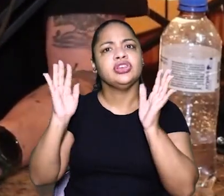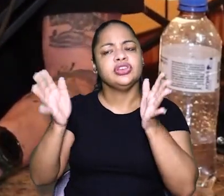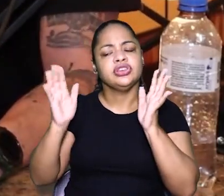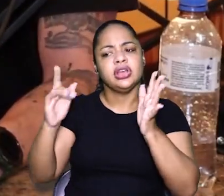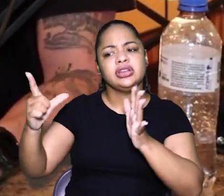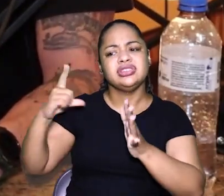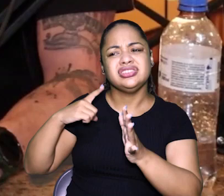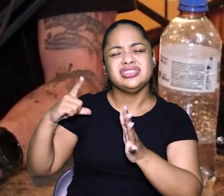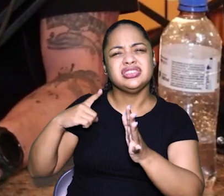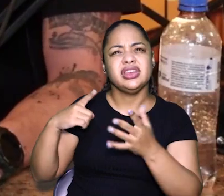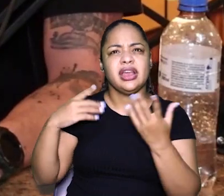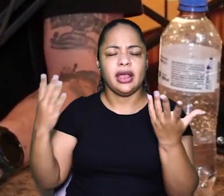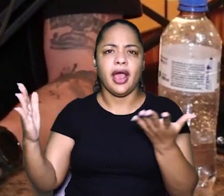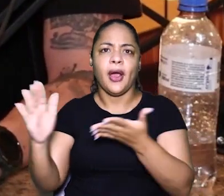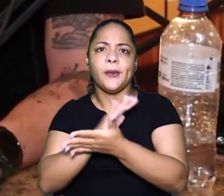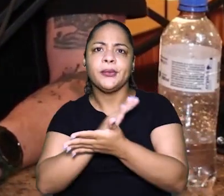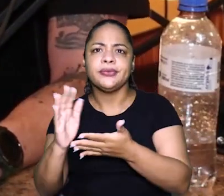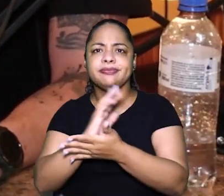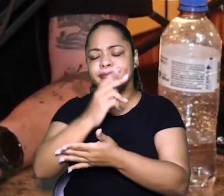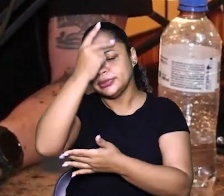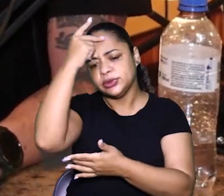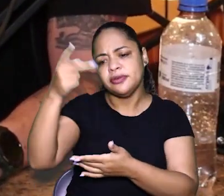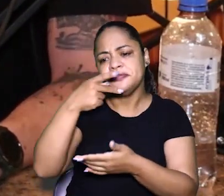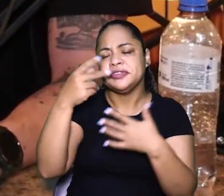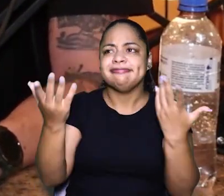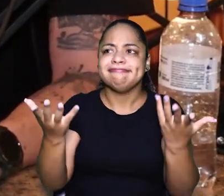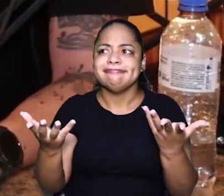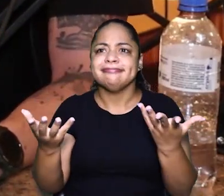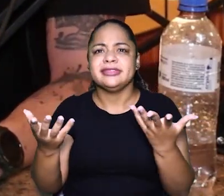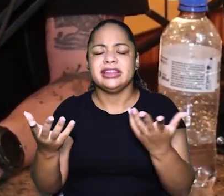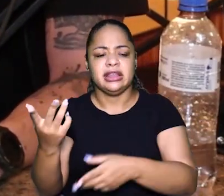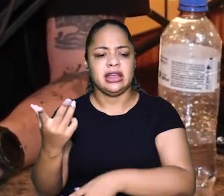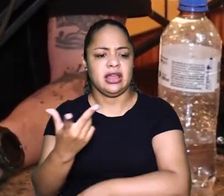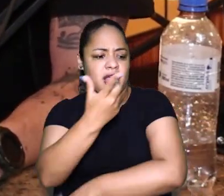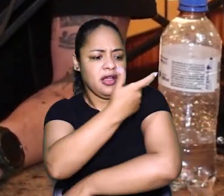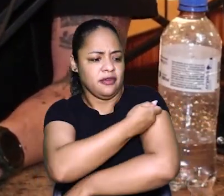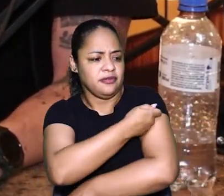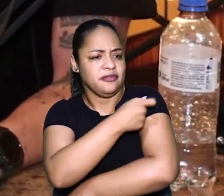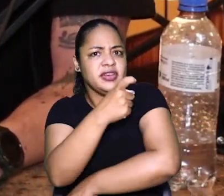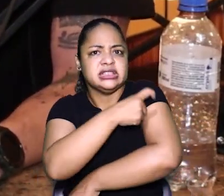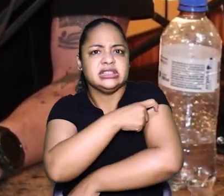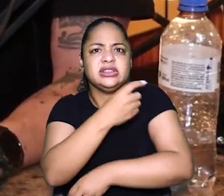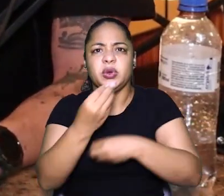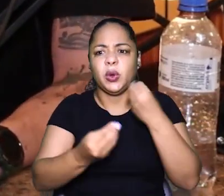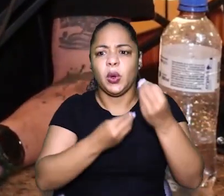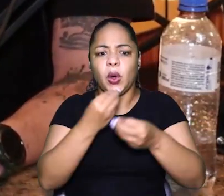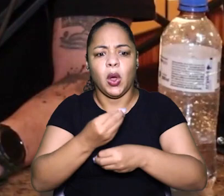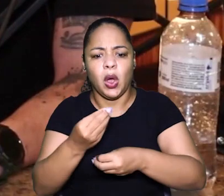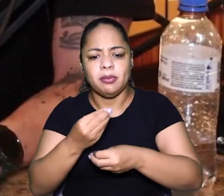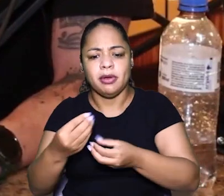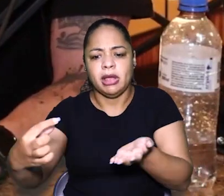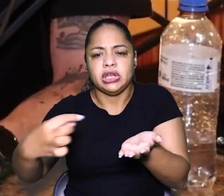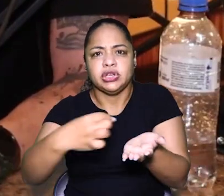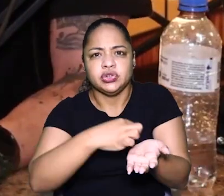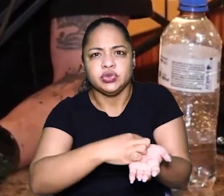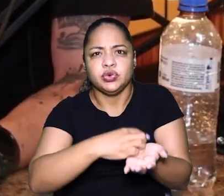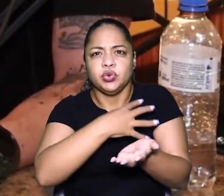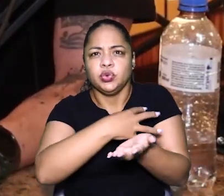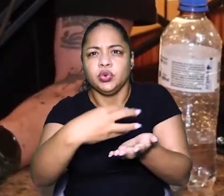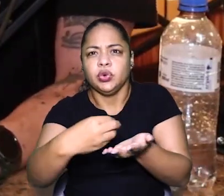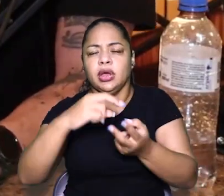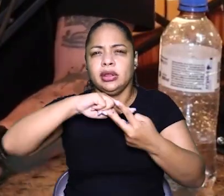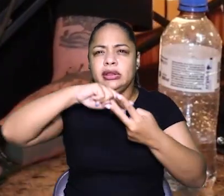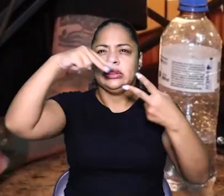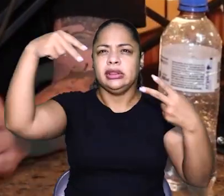já tinha um papo de que a vacina era um chip para poder copiar DNA.